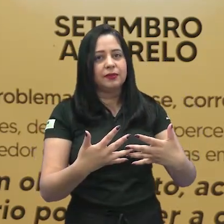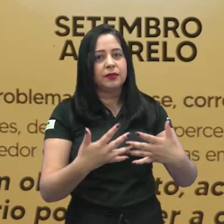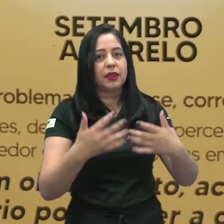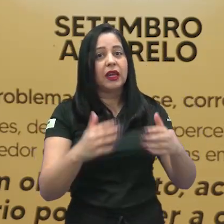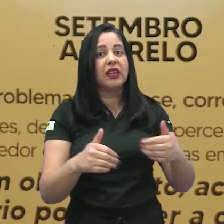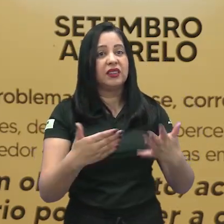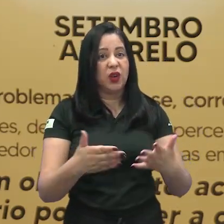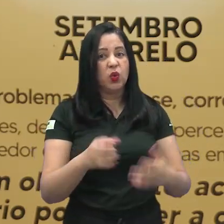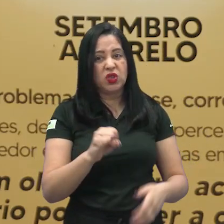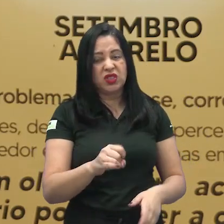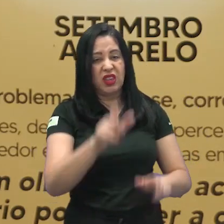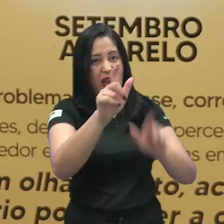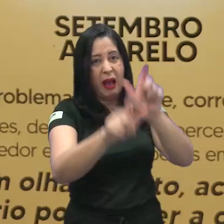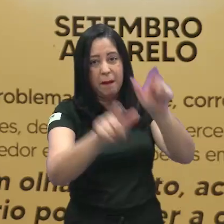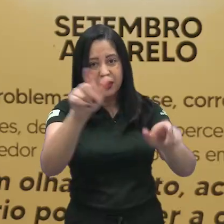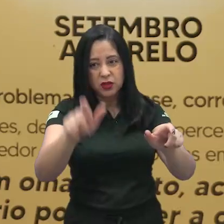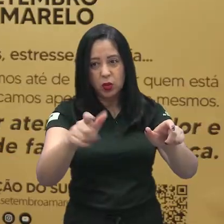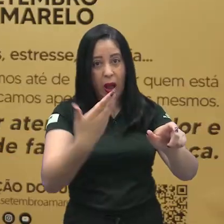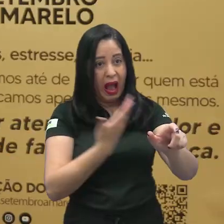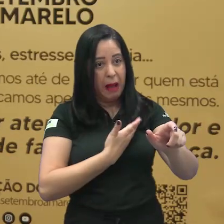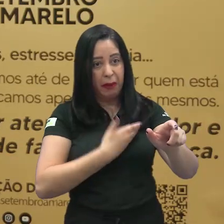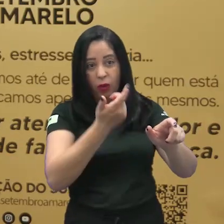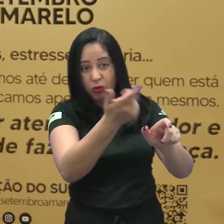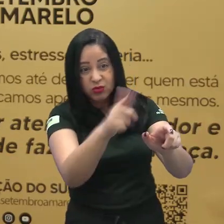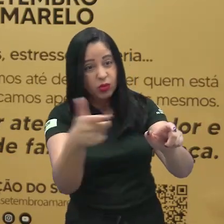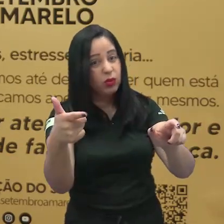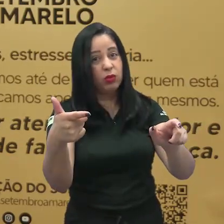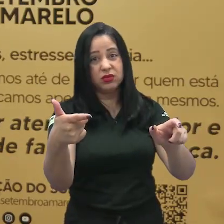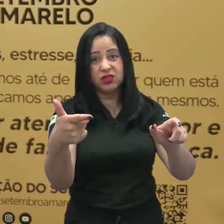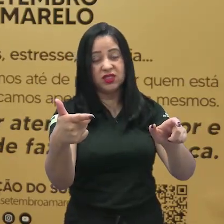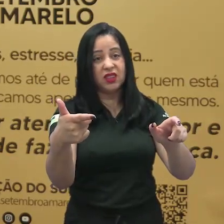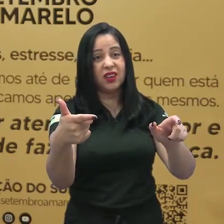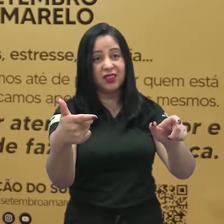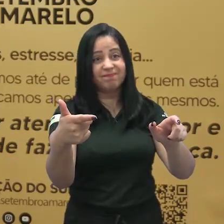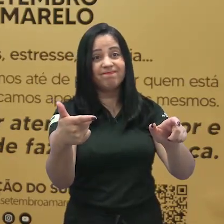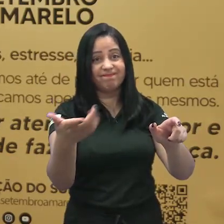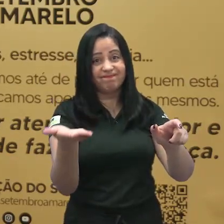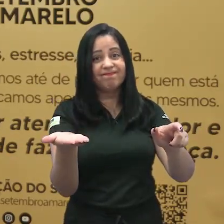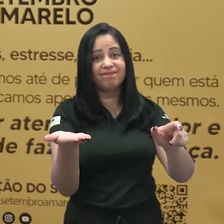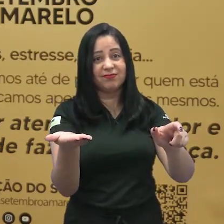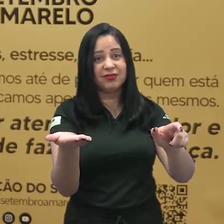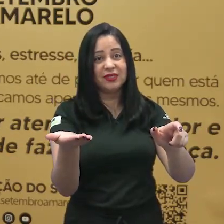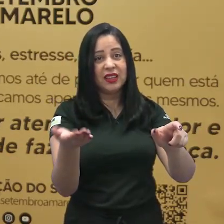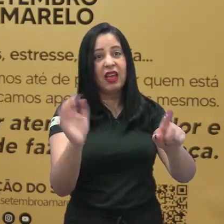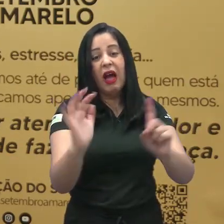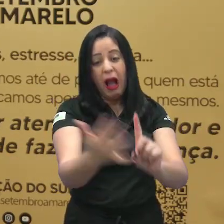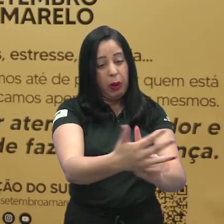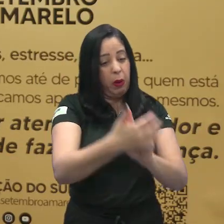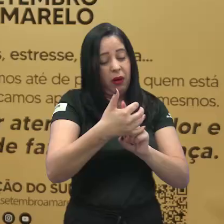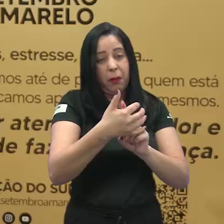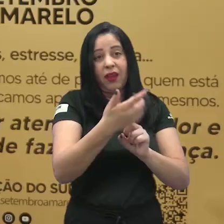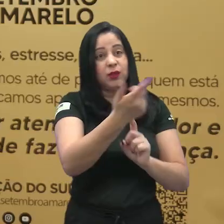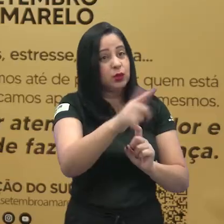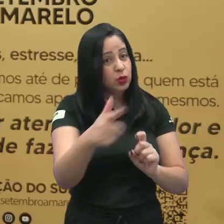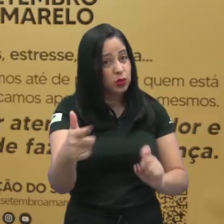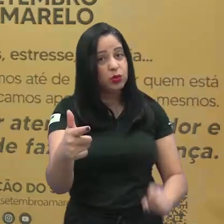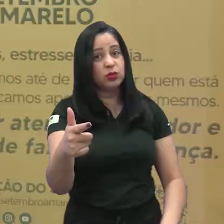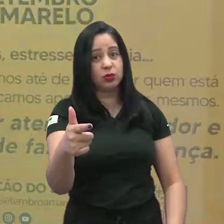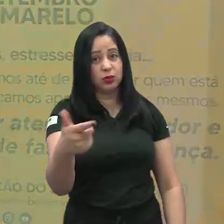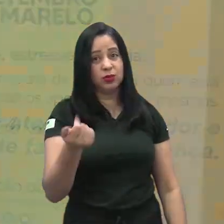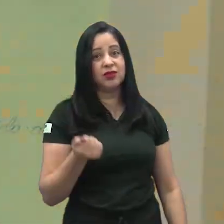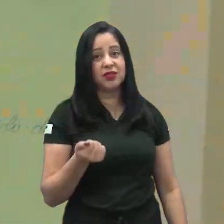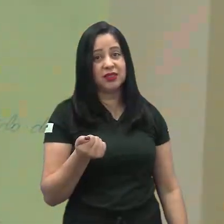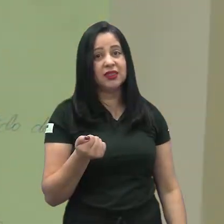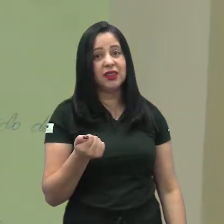que se ela tivesse um amigo próximo e que a ouvisse, né? Com um acolhimento, com um